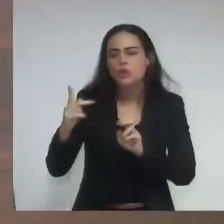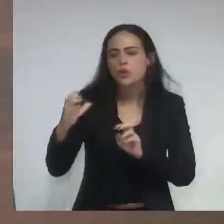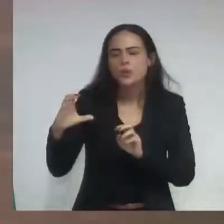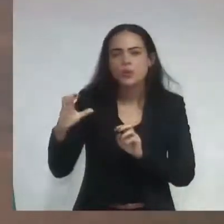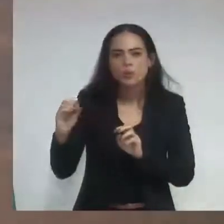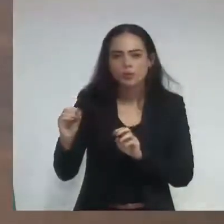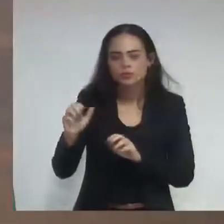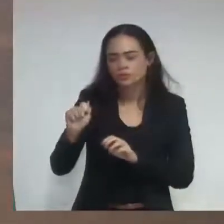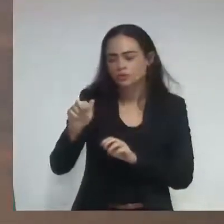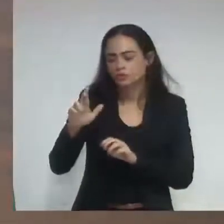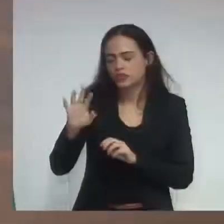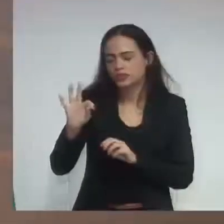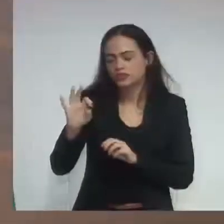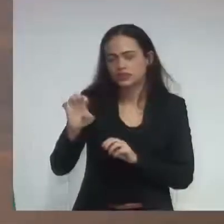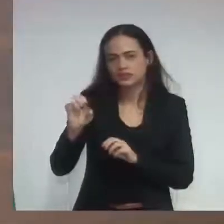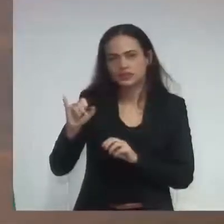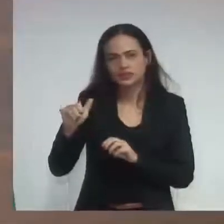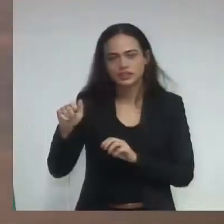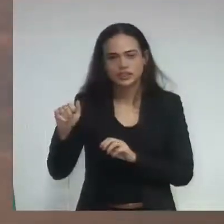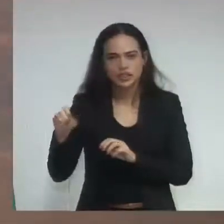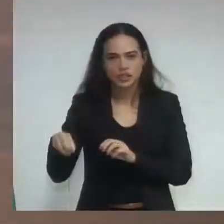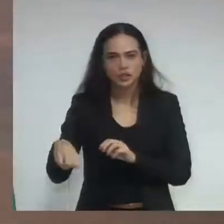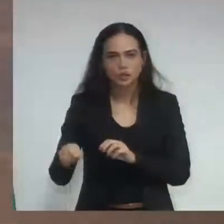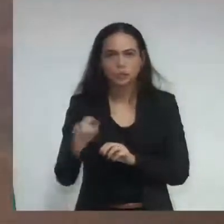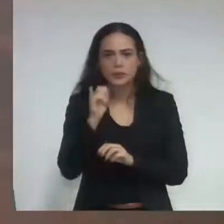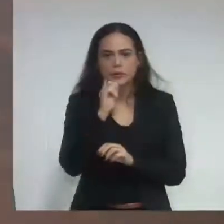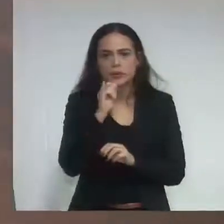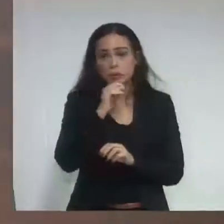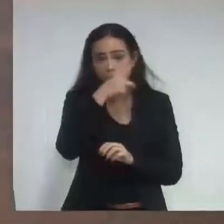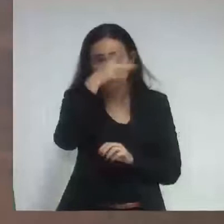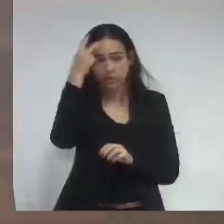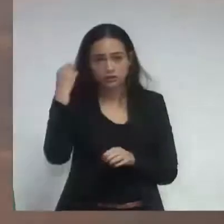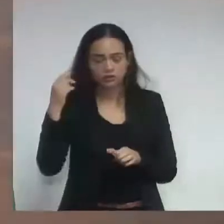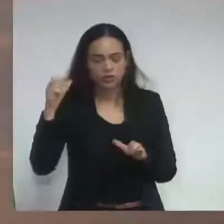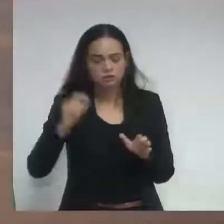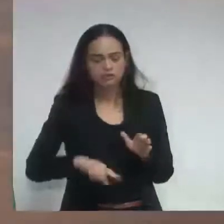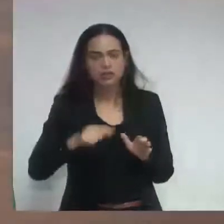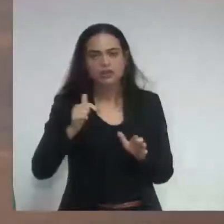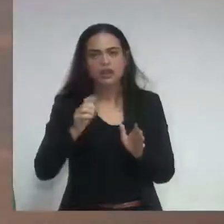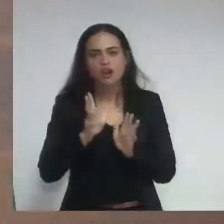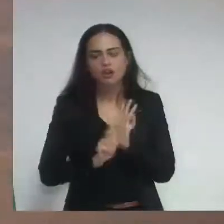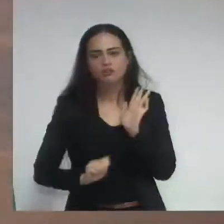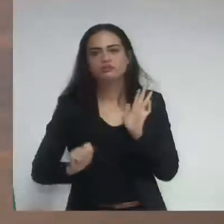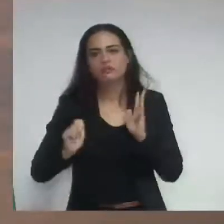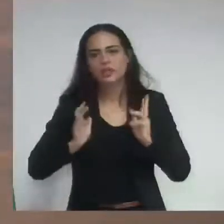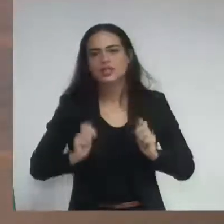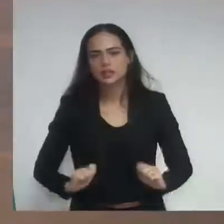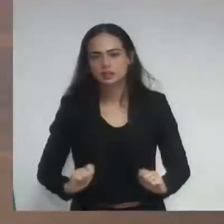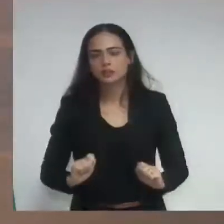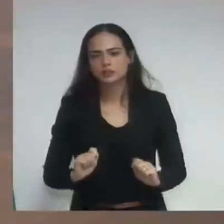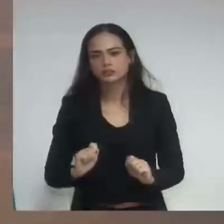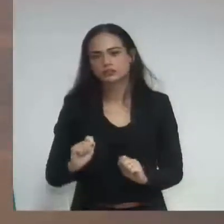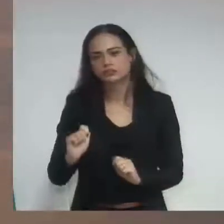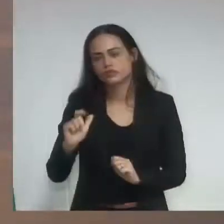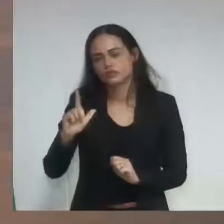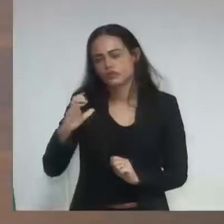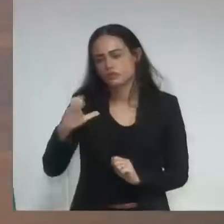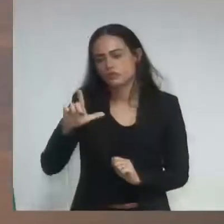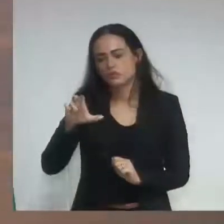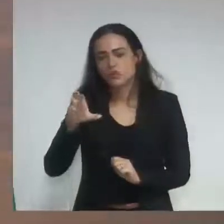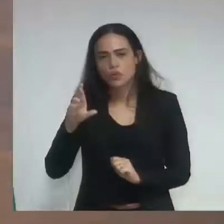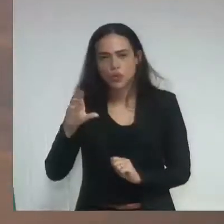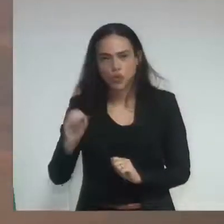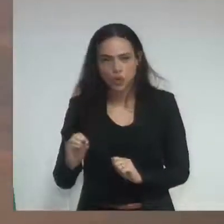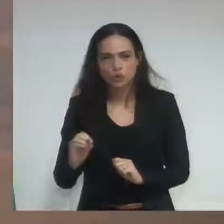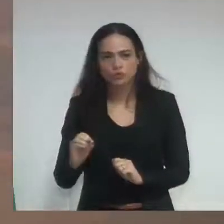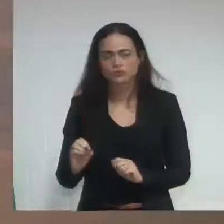usa pastilhas. Ela joga pastilha de cloro nos poços. E a população, de vez em quando, fala, mas, Rodrigo, mas